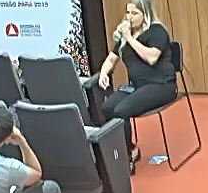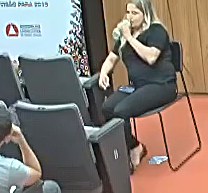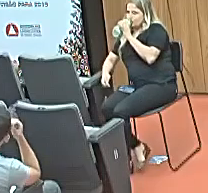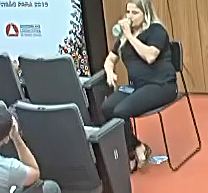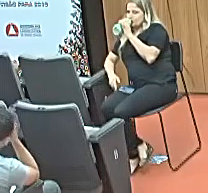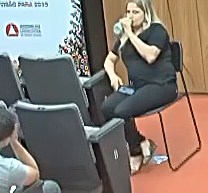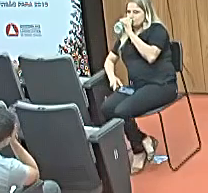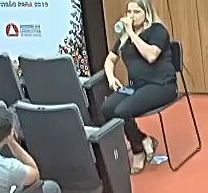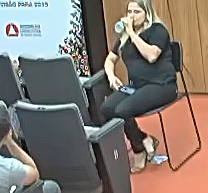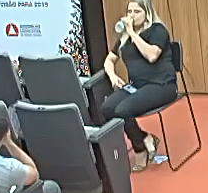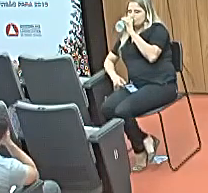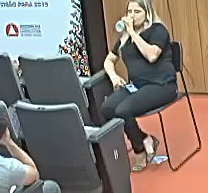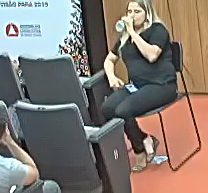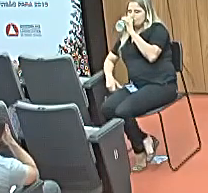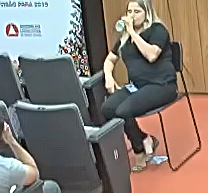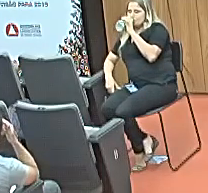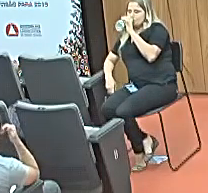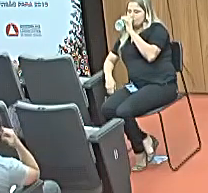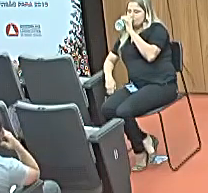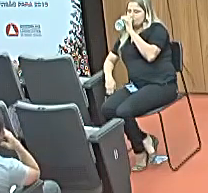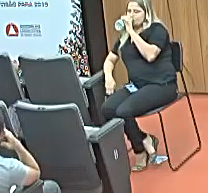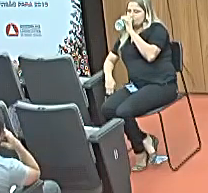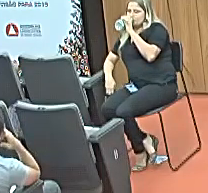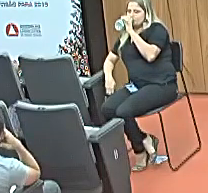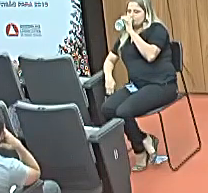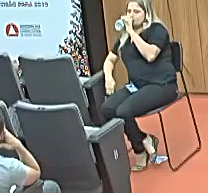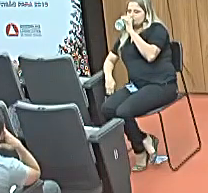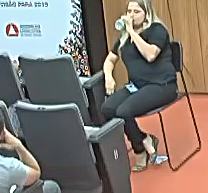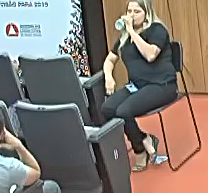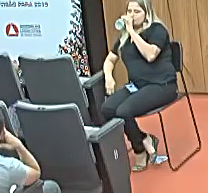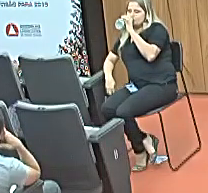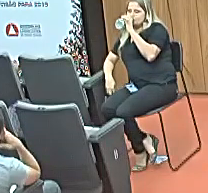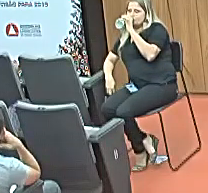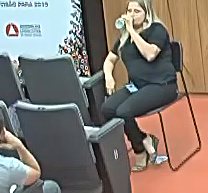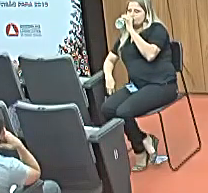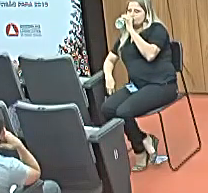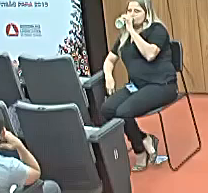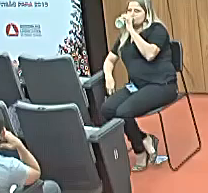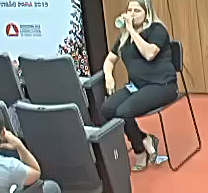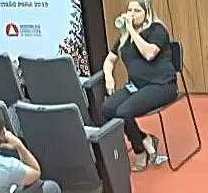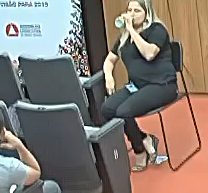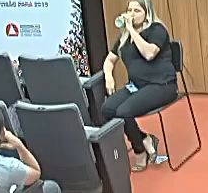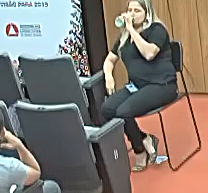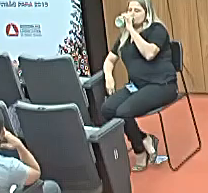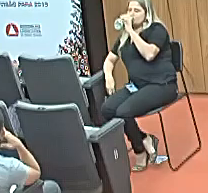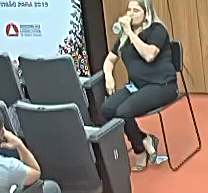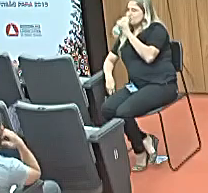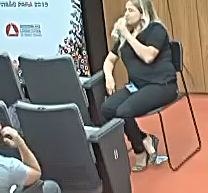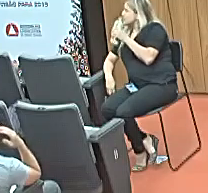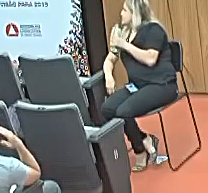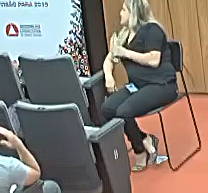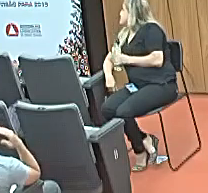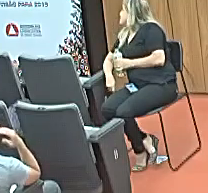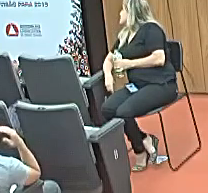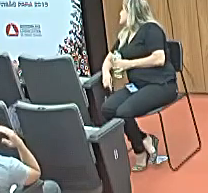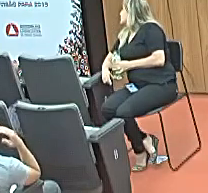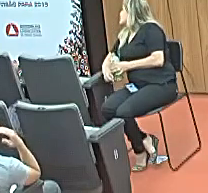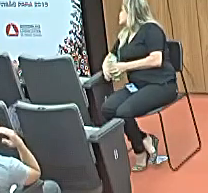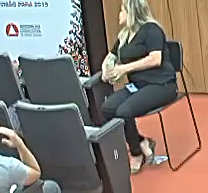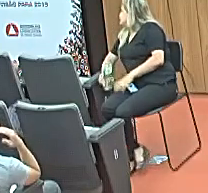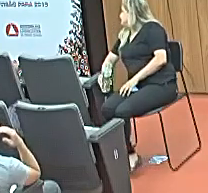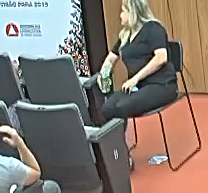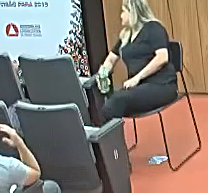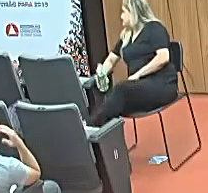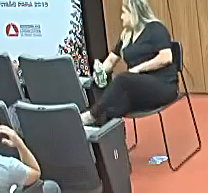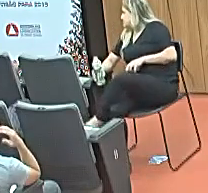contenção e reservação de água proteção ambiental garantindo alinhamento com os planos nacional e estadual de segurança